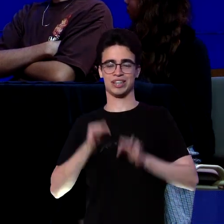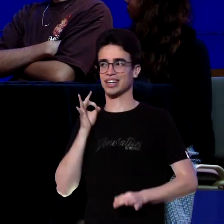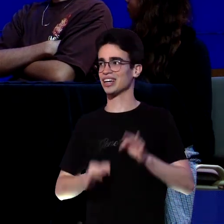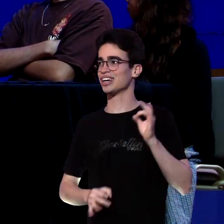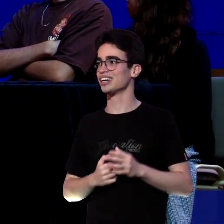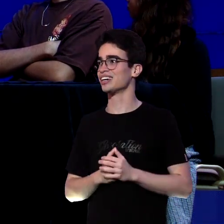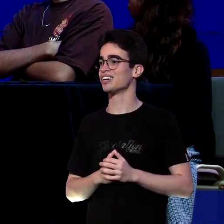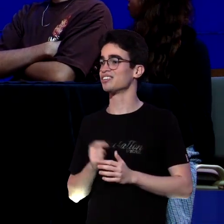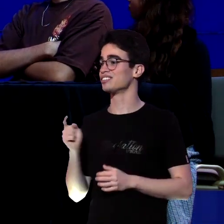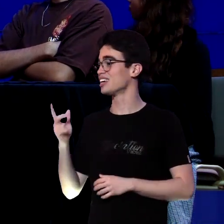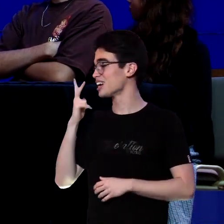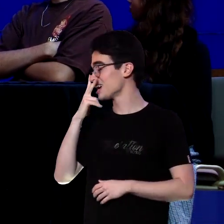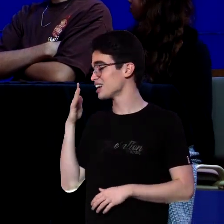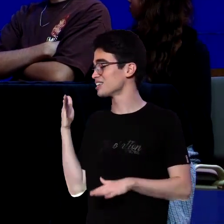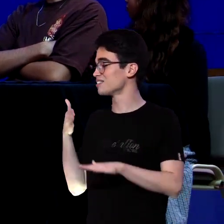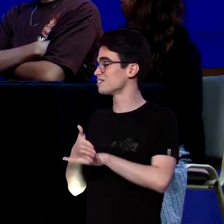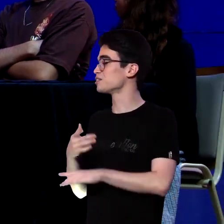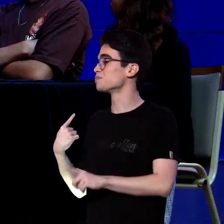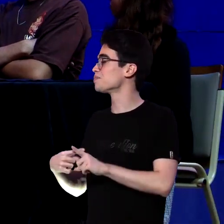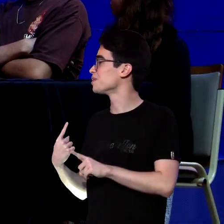por que você acha que ele está aqui?